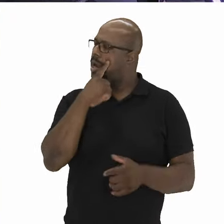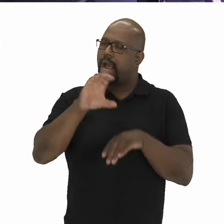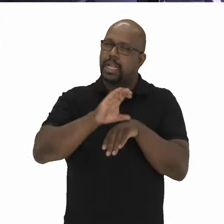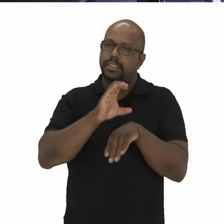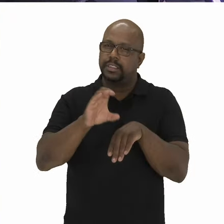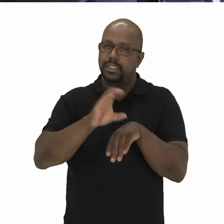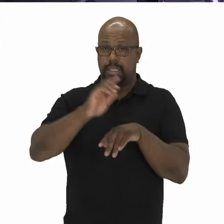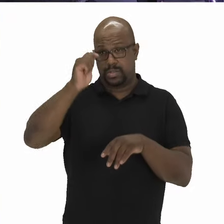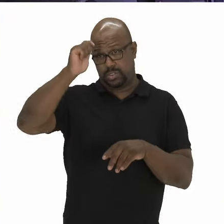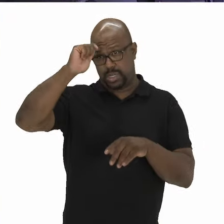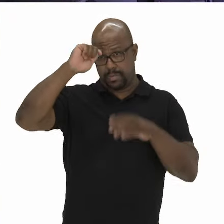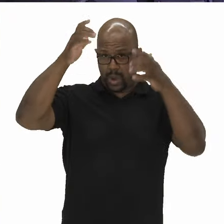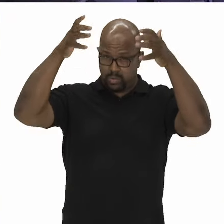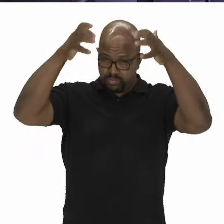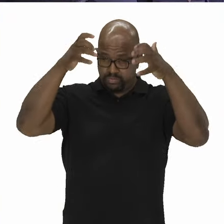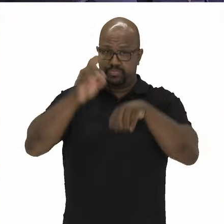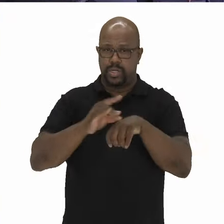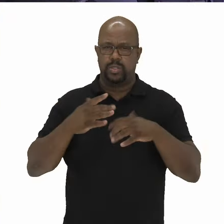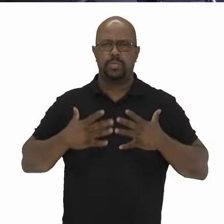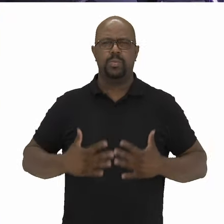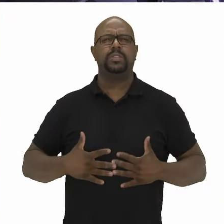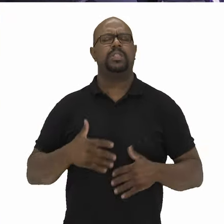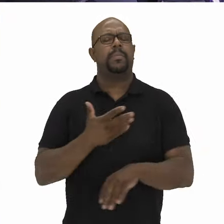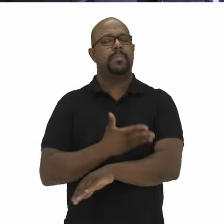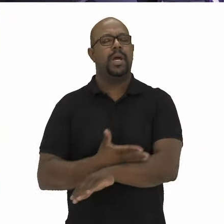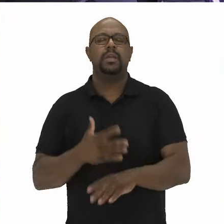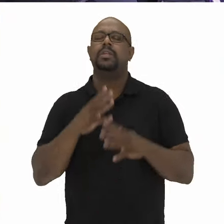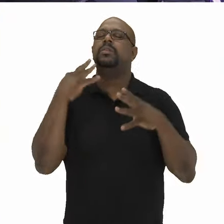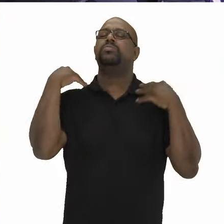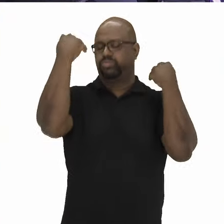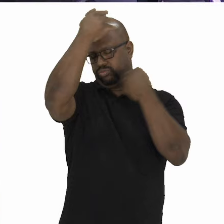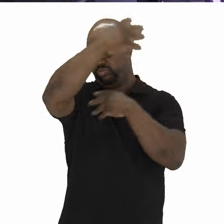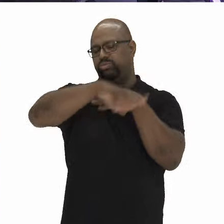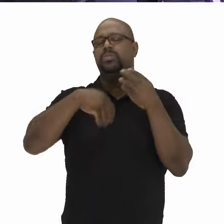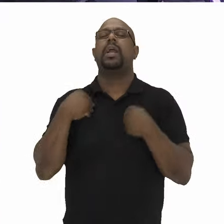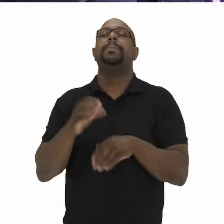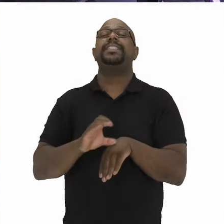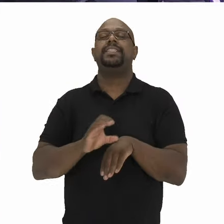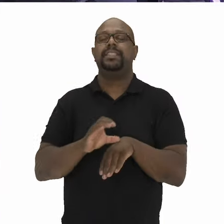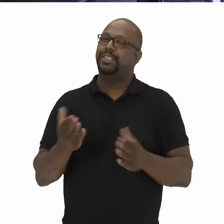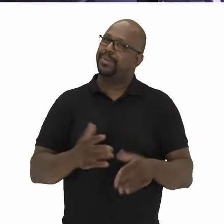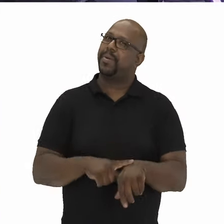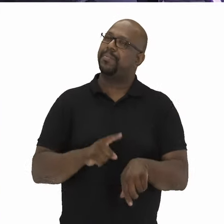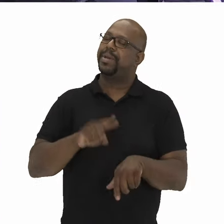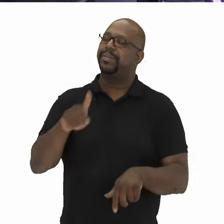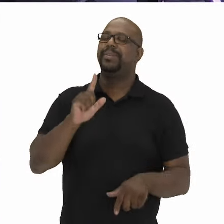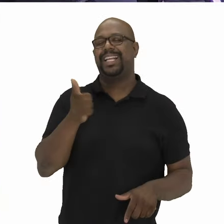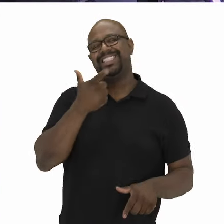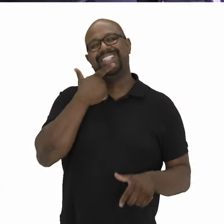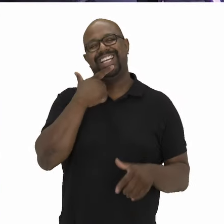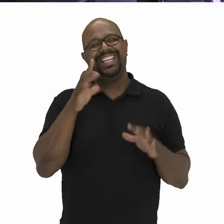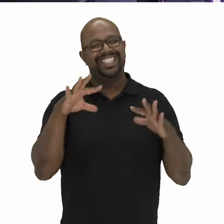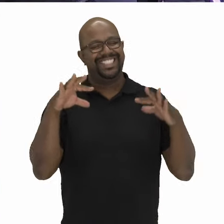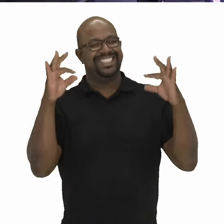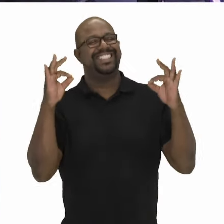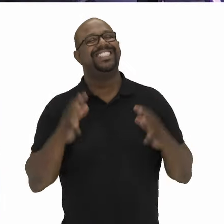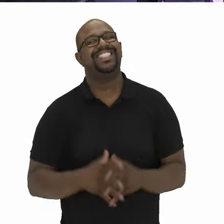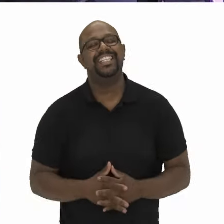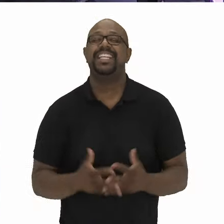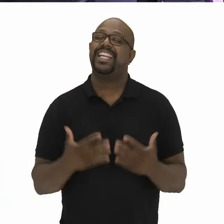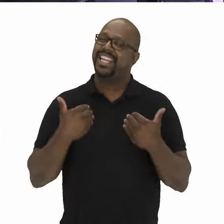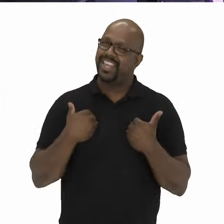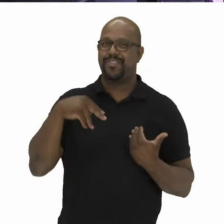olhos castanhos está com chapéu preto blusa branca e echarpe em volta do pescoço nesse momento ela